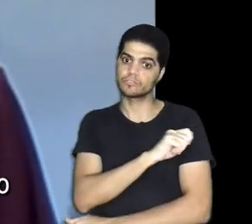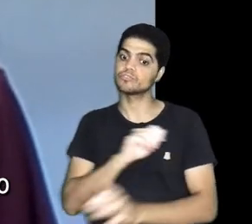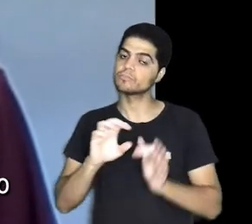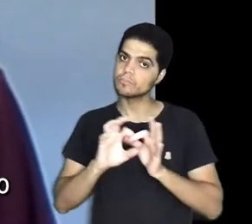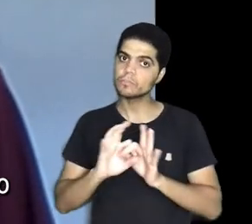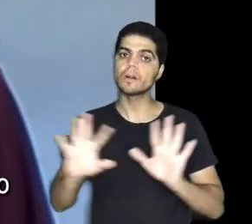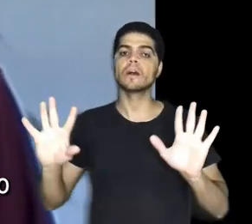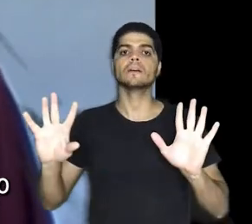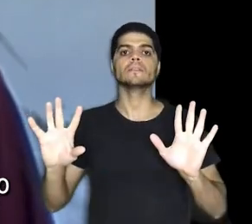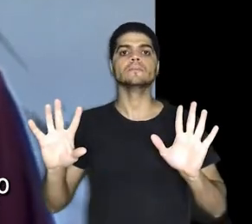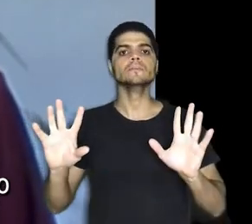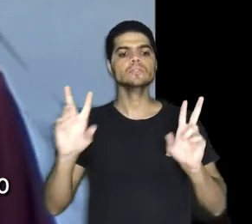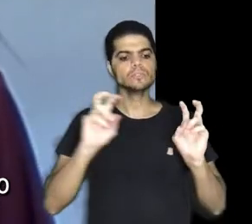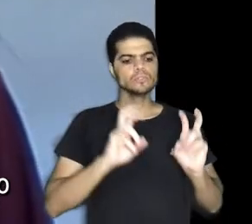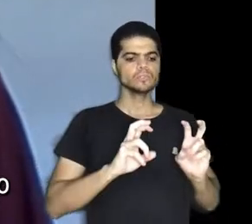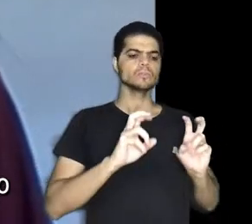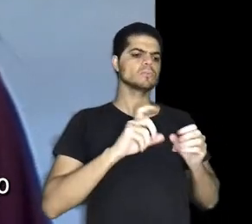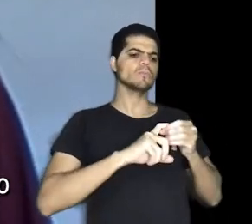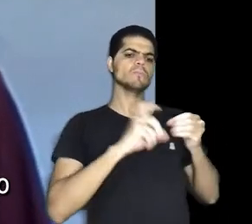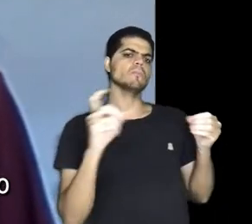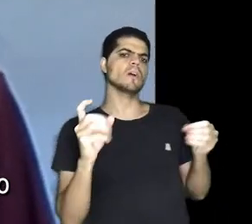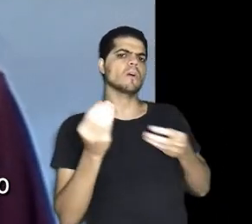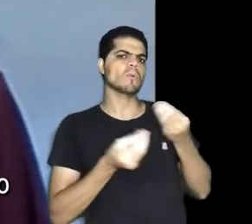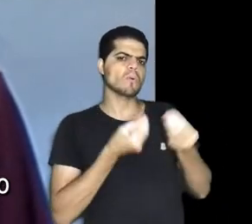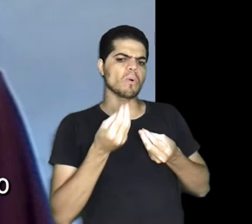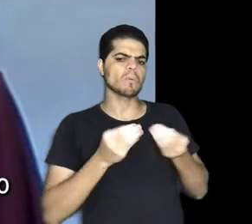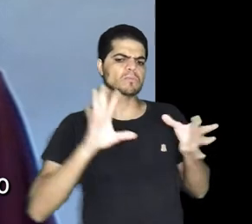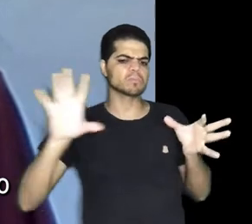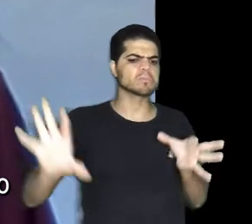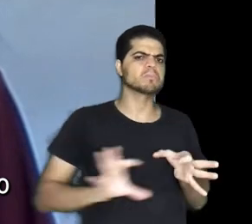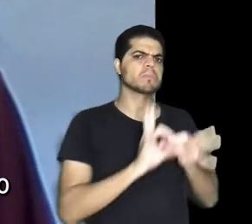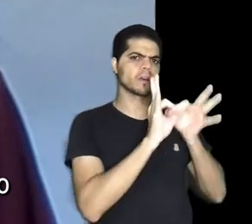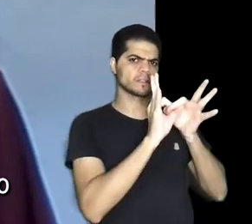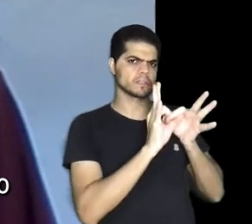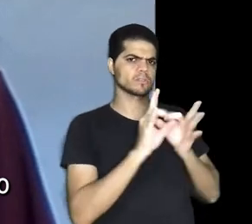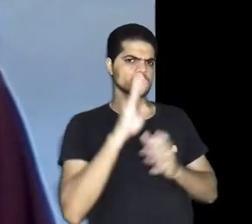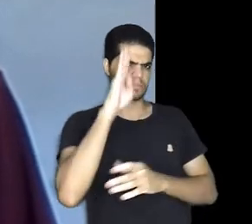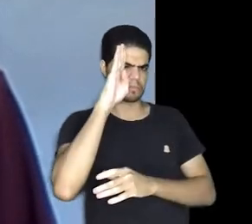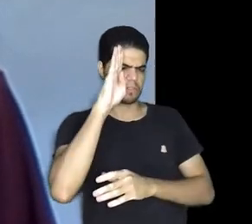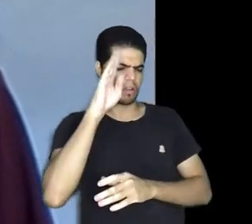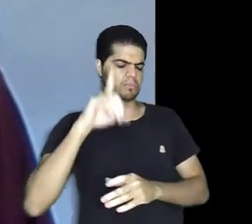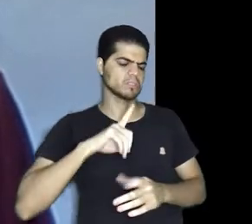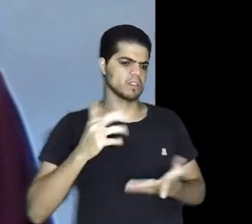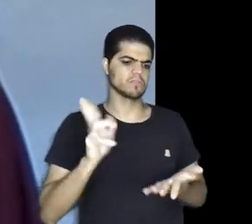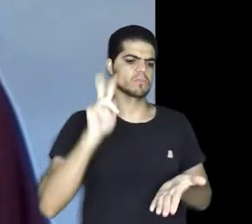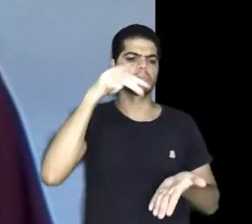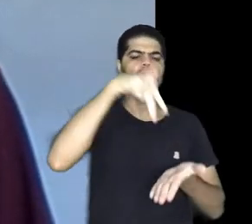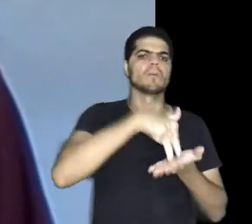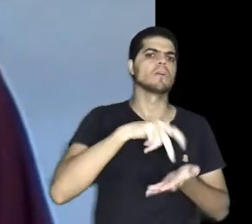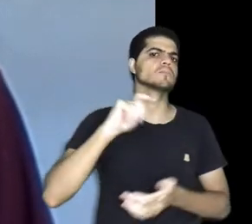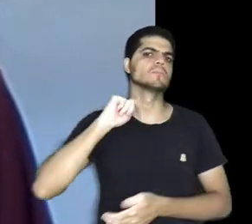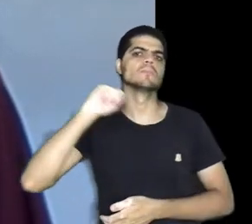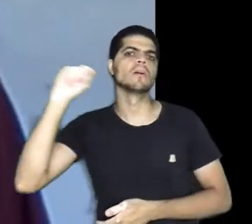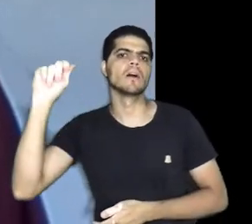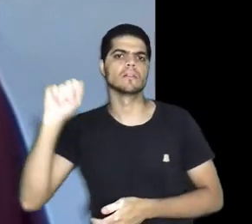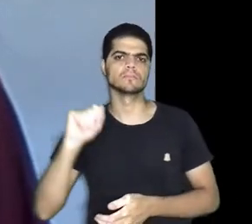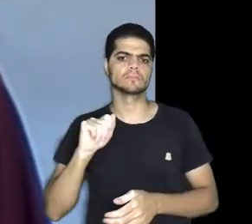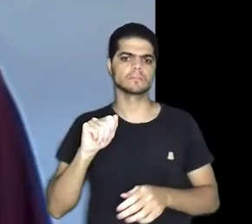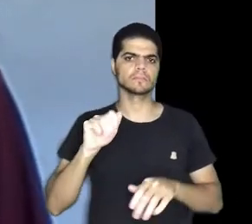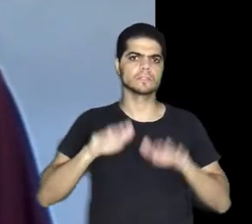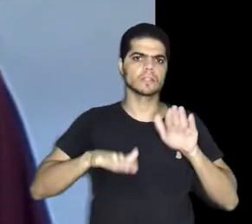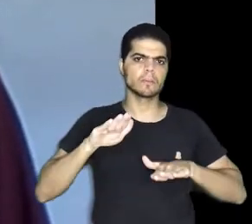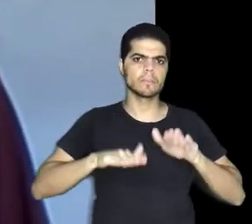da independência, poderá se questionar a apropriação feita pelos militares de símbolos como o de Tiradentes,